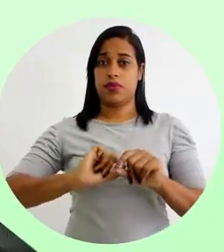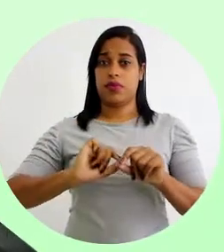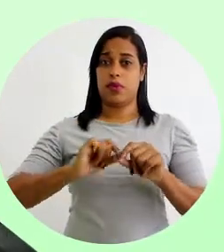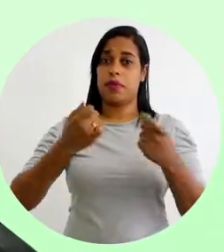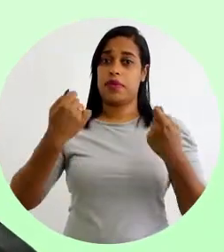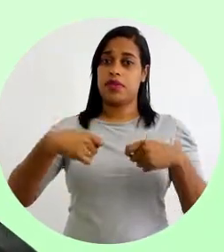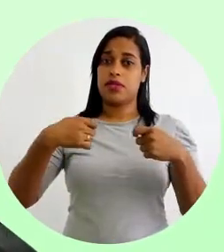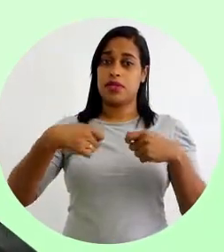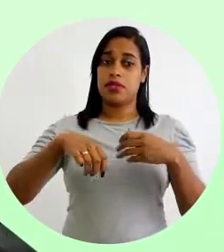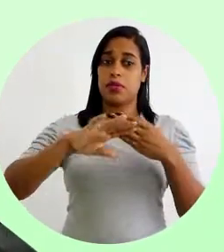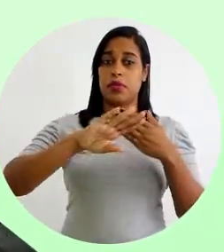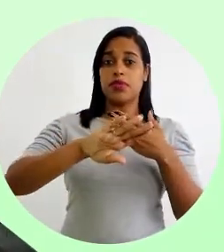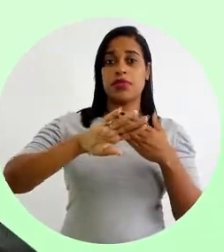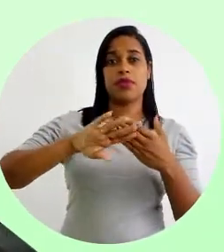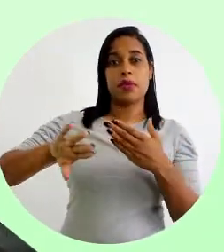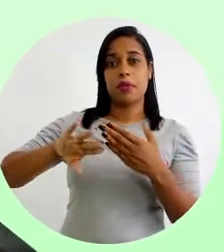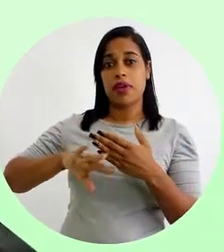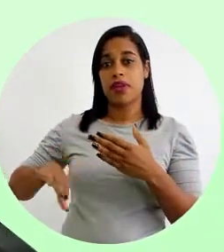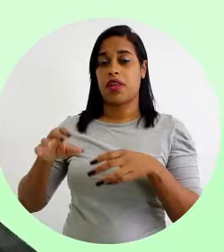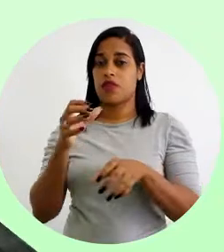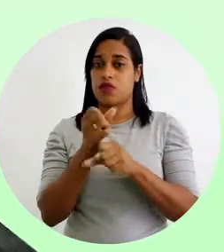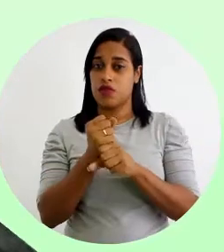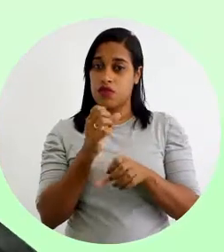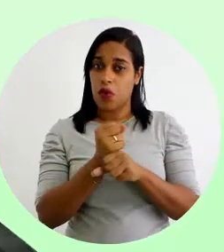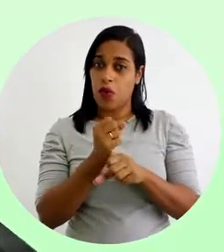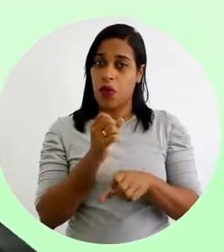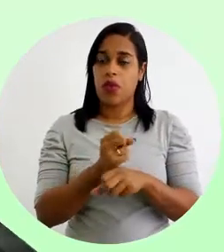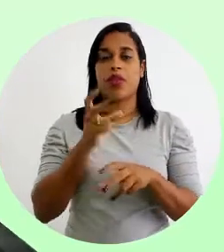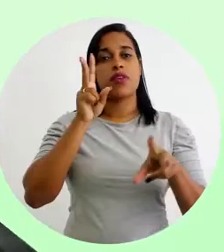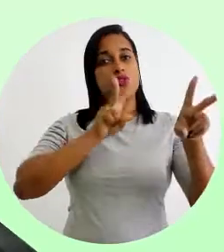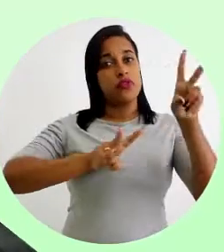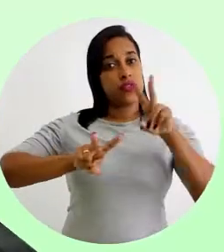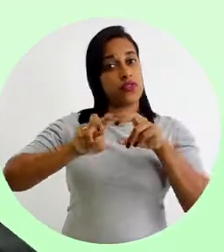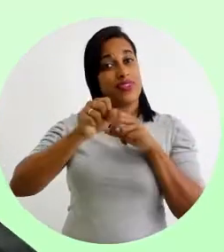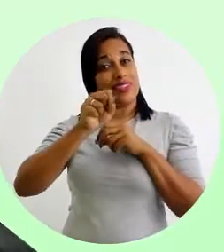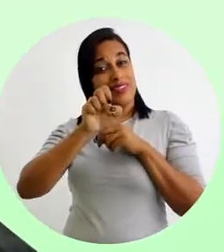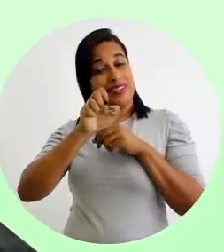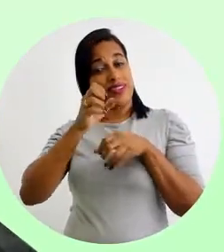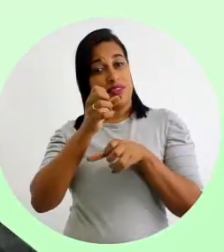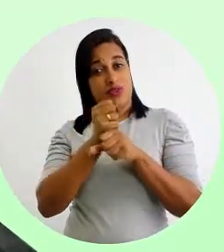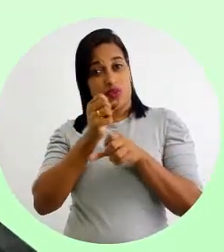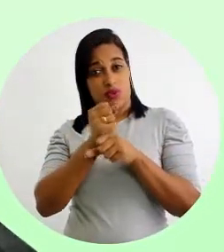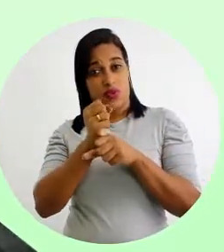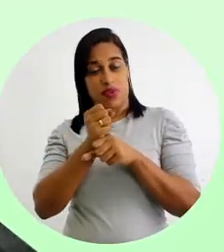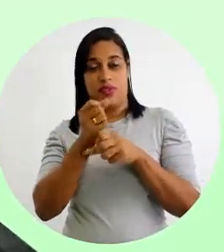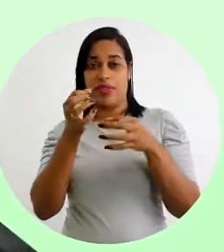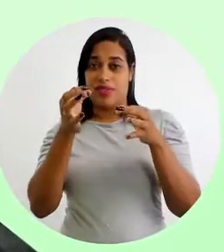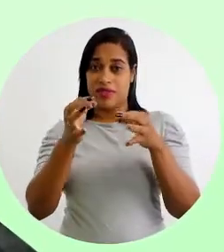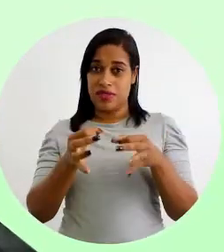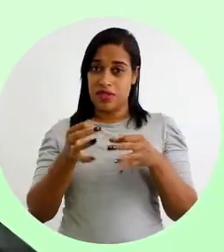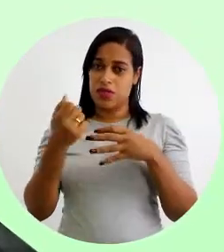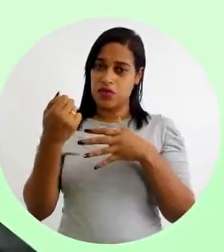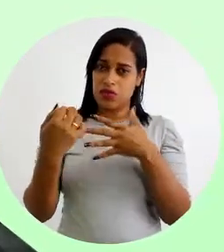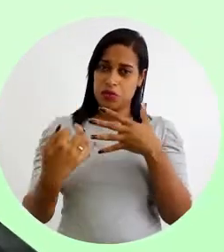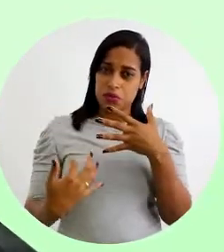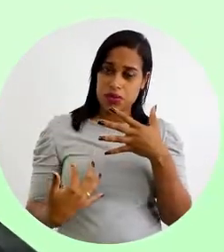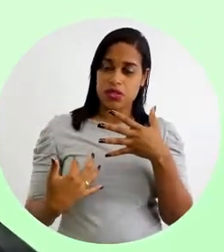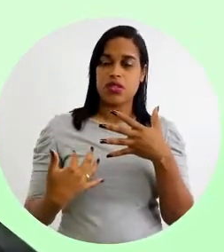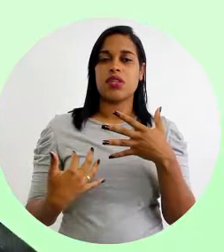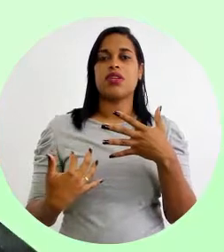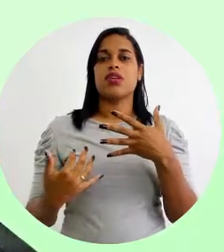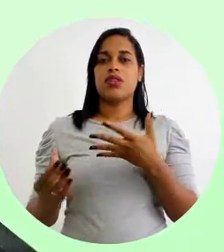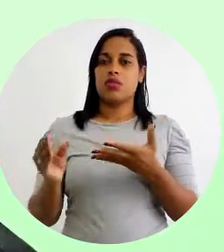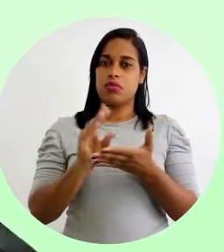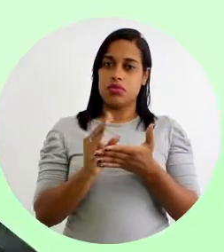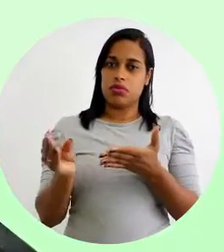temos que separar as notas fiscais, verificar se as notas fiscais estão com a